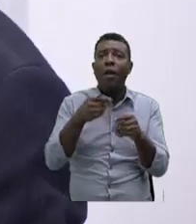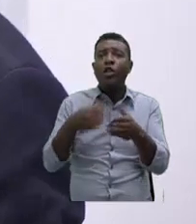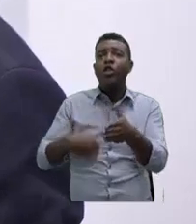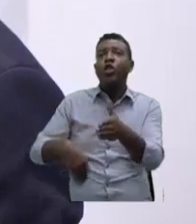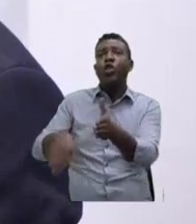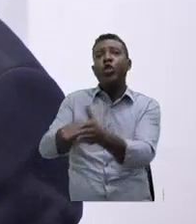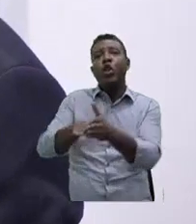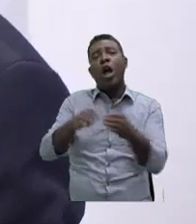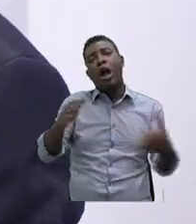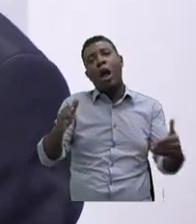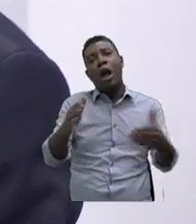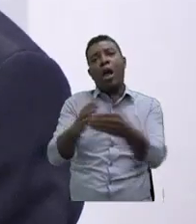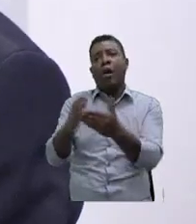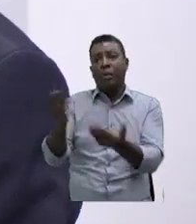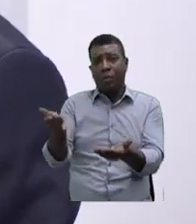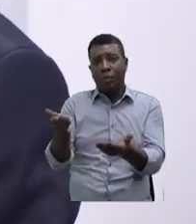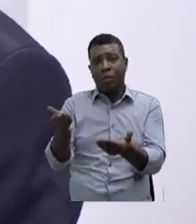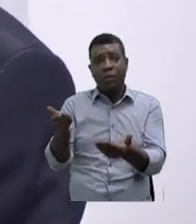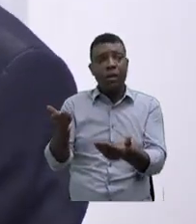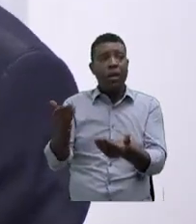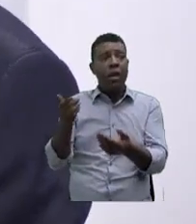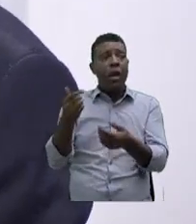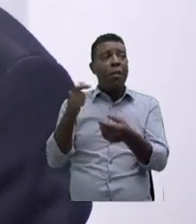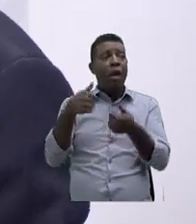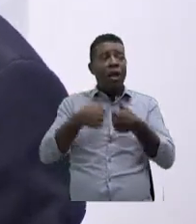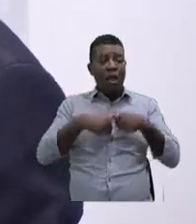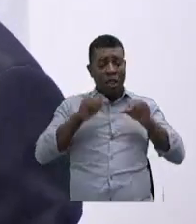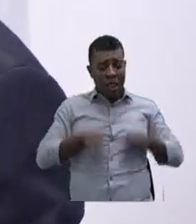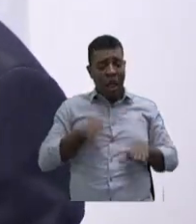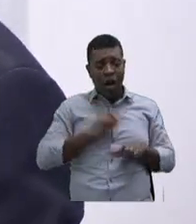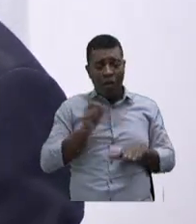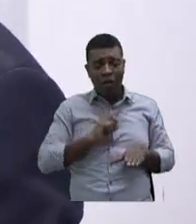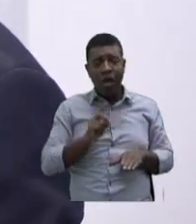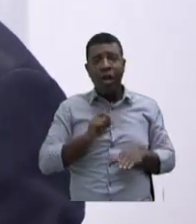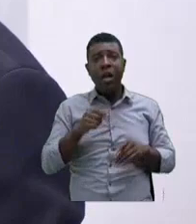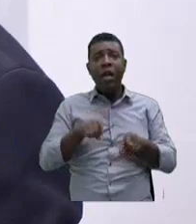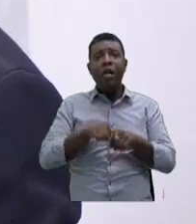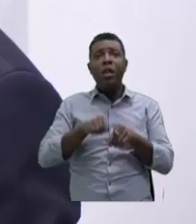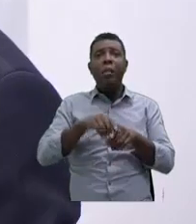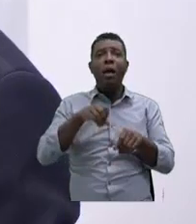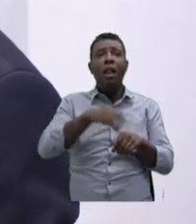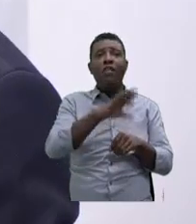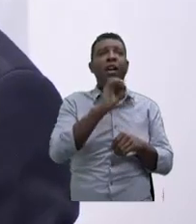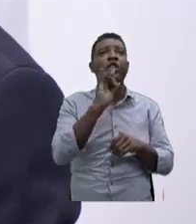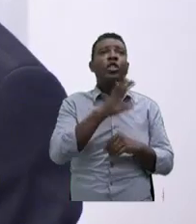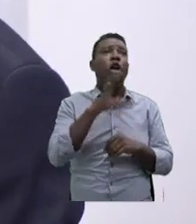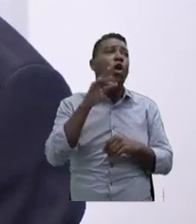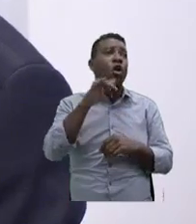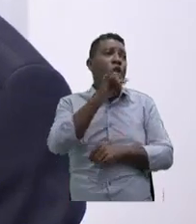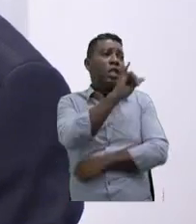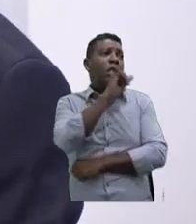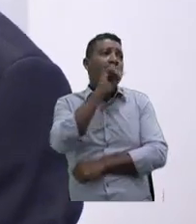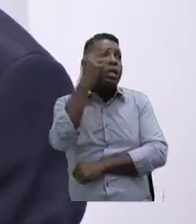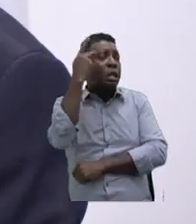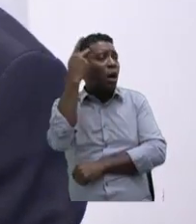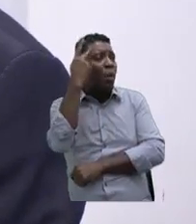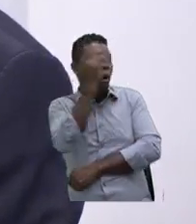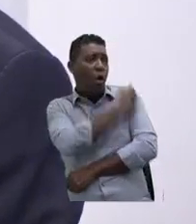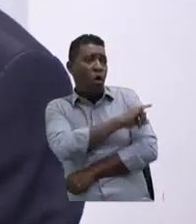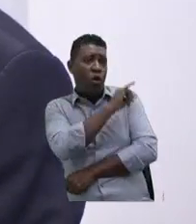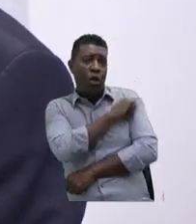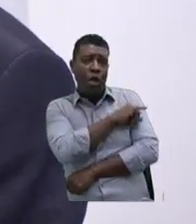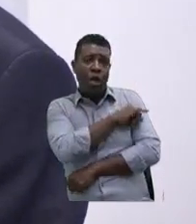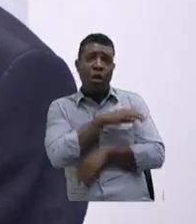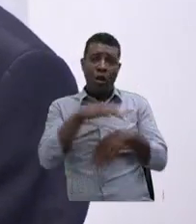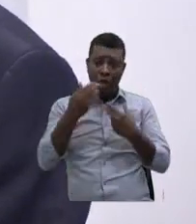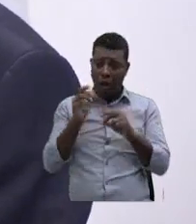para que não fiquem e sejam destinados somente para o eixo entre São Paulo e Rio de Janeiro. Então, essa relação aí de Minas